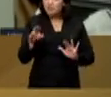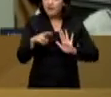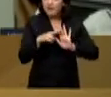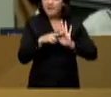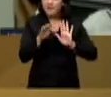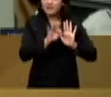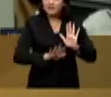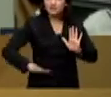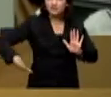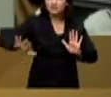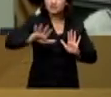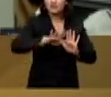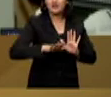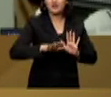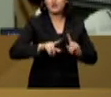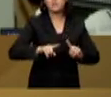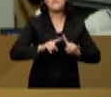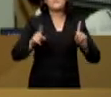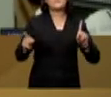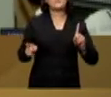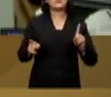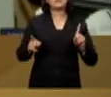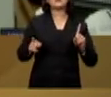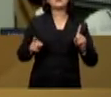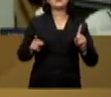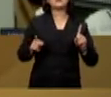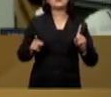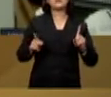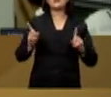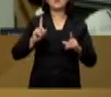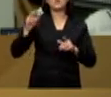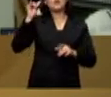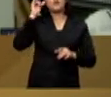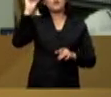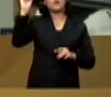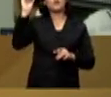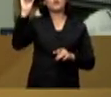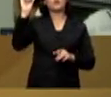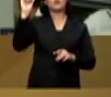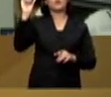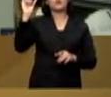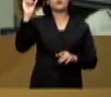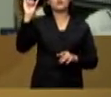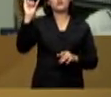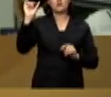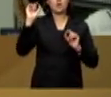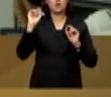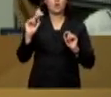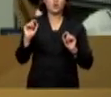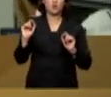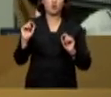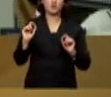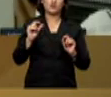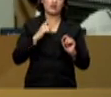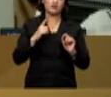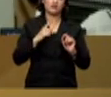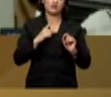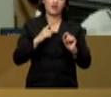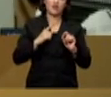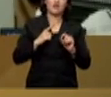por si, não tem o condão de evitar que uma pessoa política eventualmente invada a esfera de competência tributária de